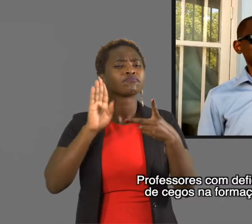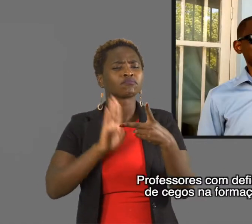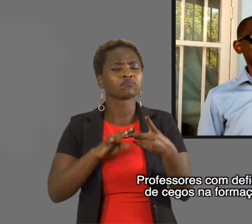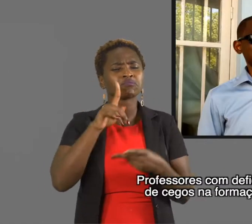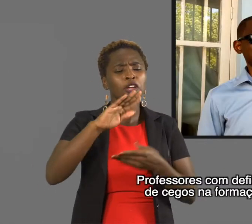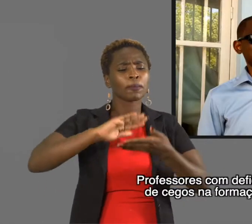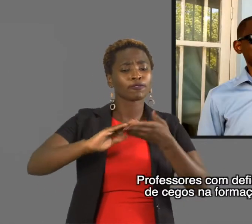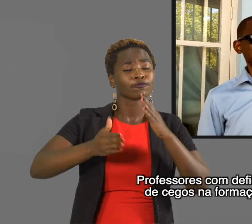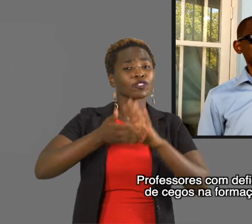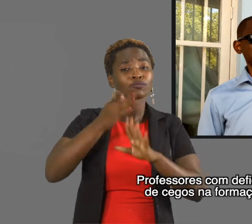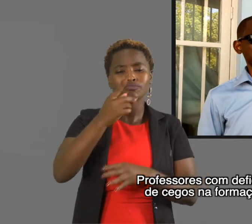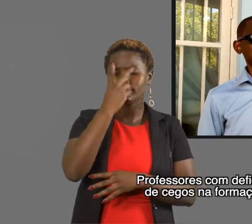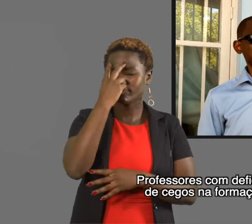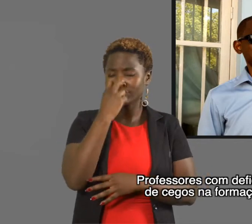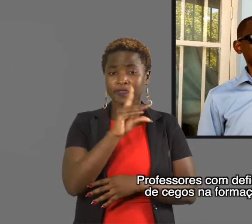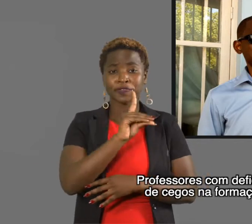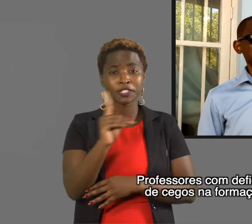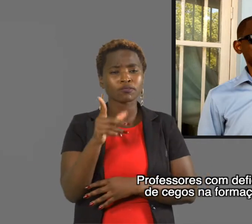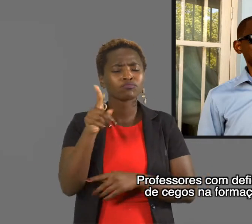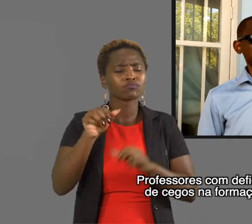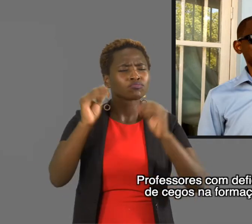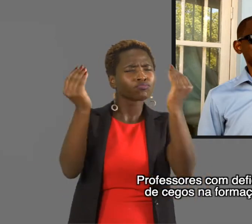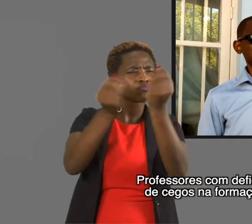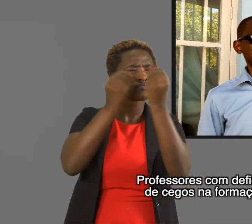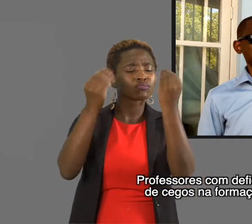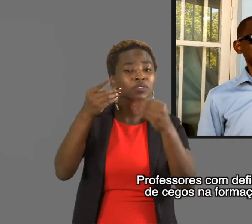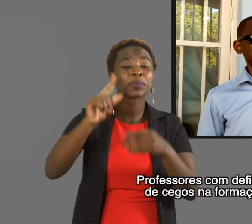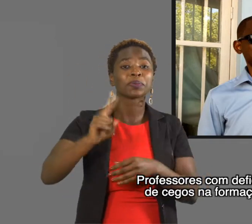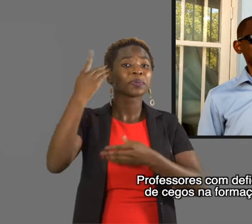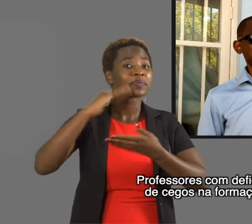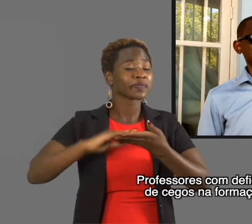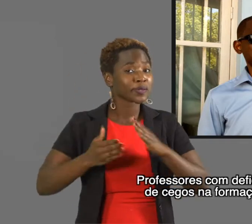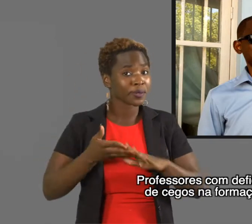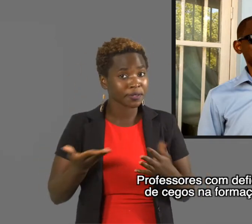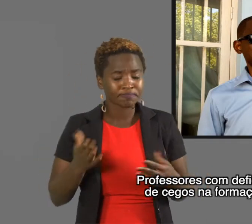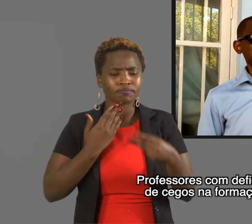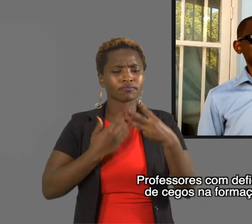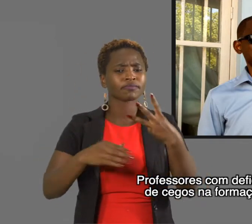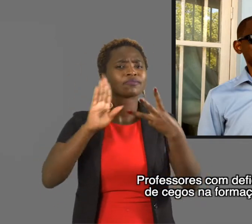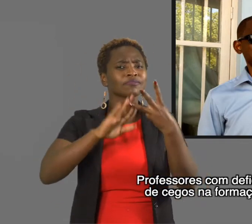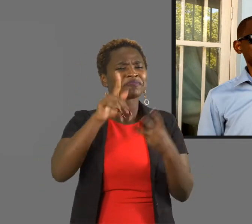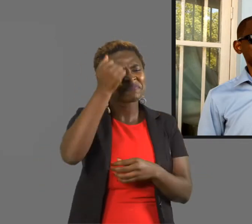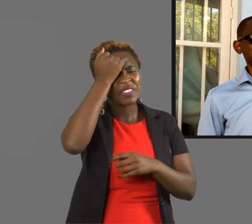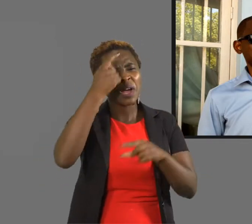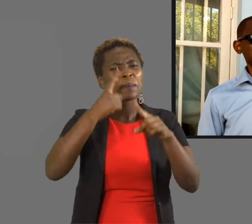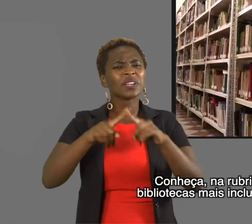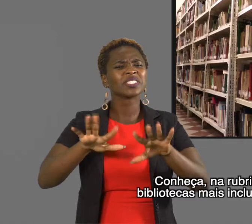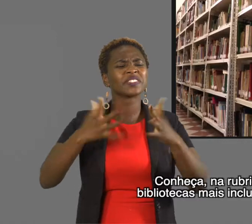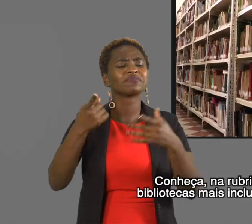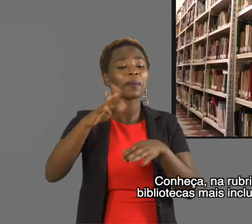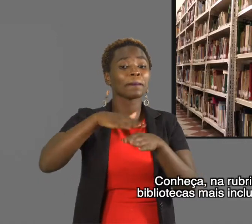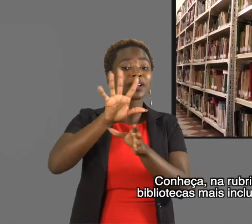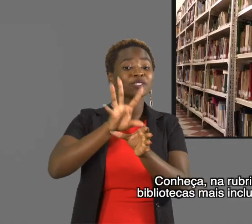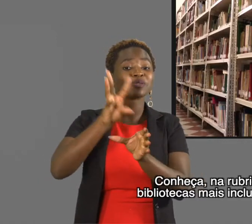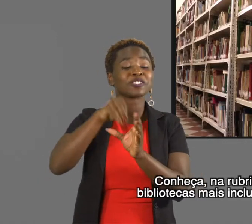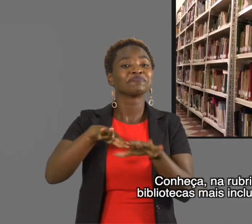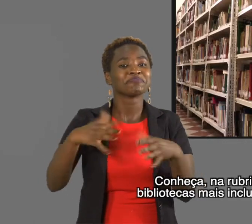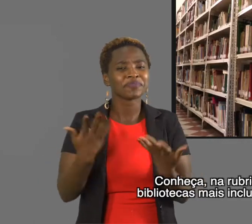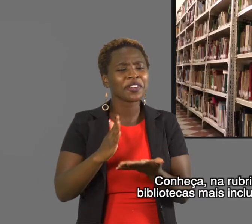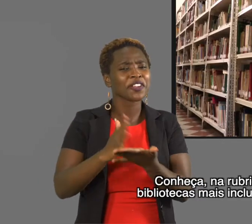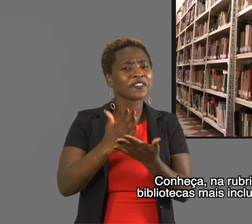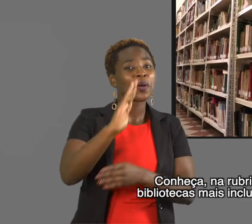Professores com deficiência visual exigem a inclusão de cegos na formação de professores primários. Conheça na rubrica Mais